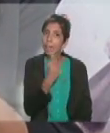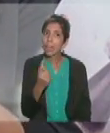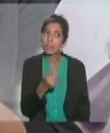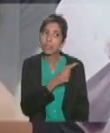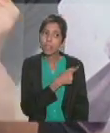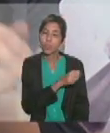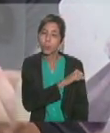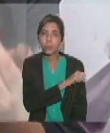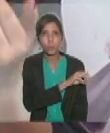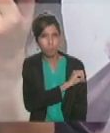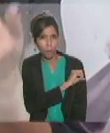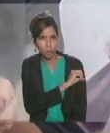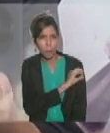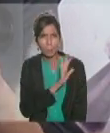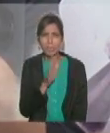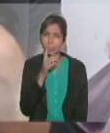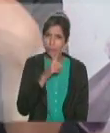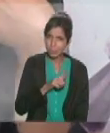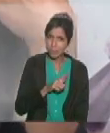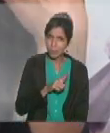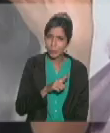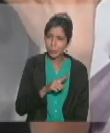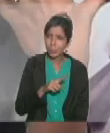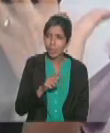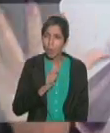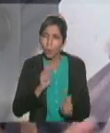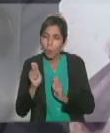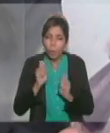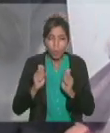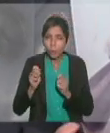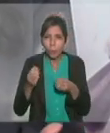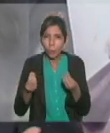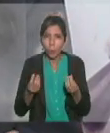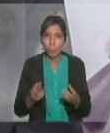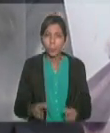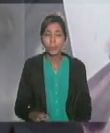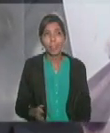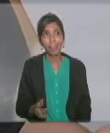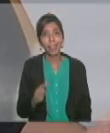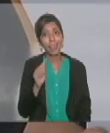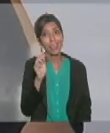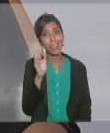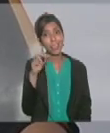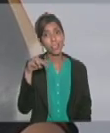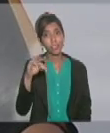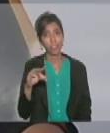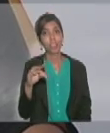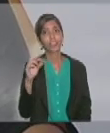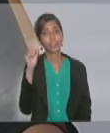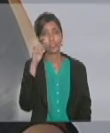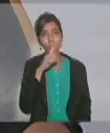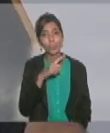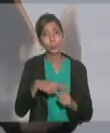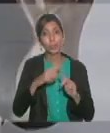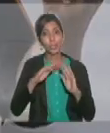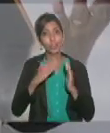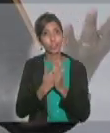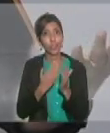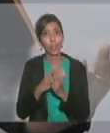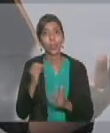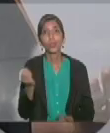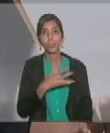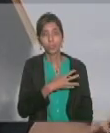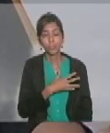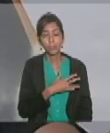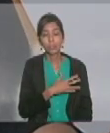cada série. Isso tem funcionado? Como é que fica esse controle? Então, o GENT é um desafio, né? Por ser uma escola inovadora, inclusive